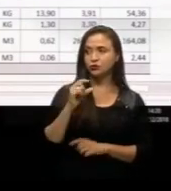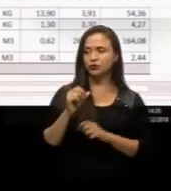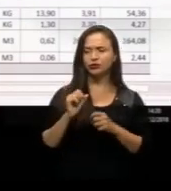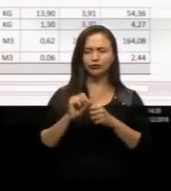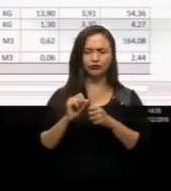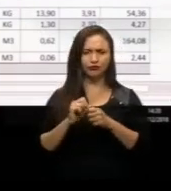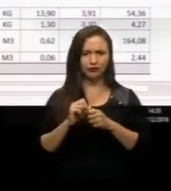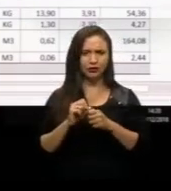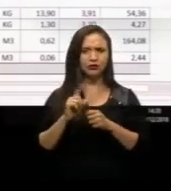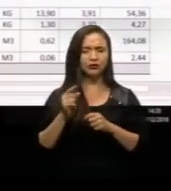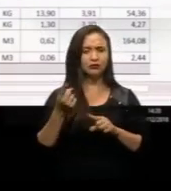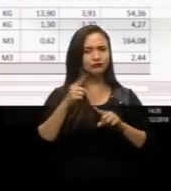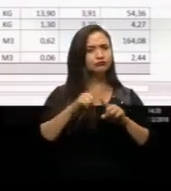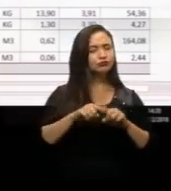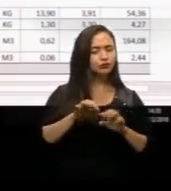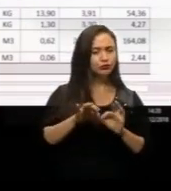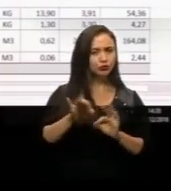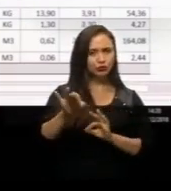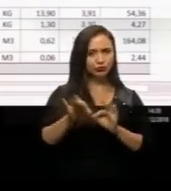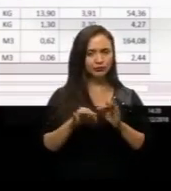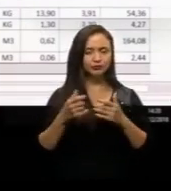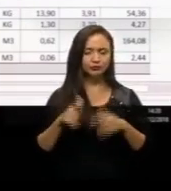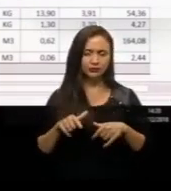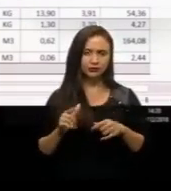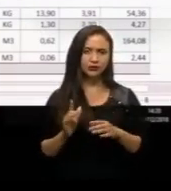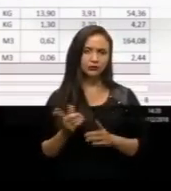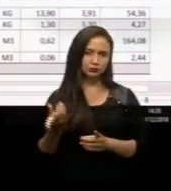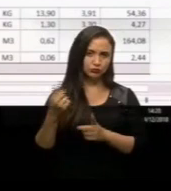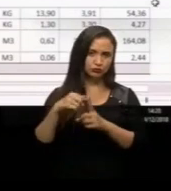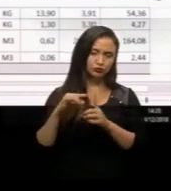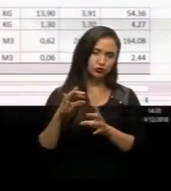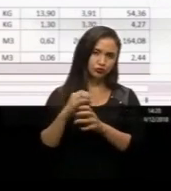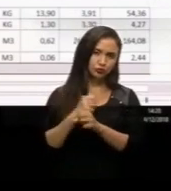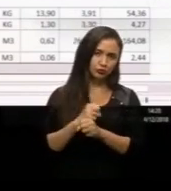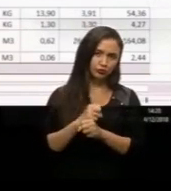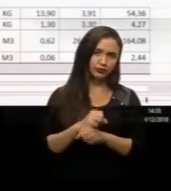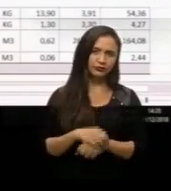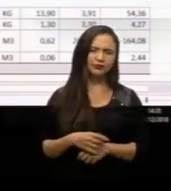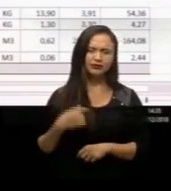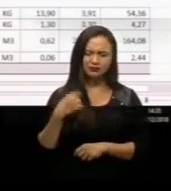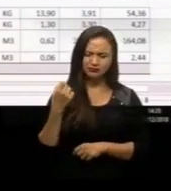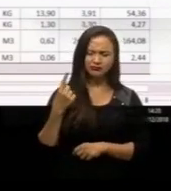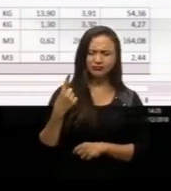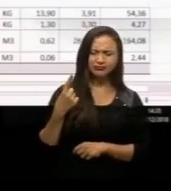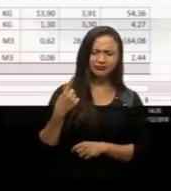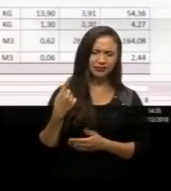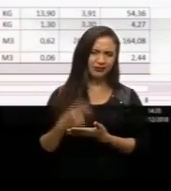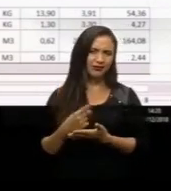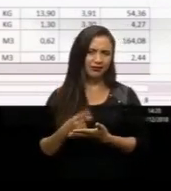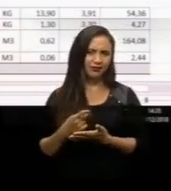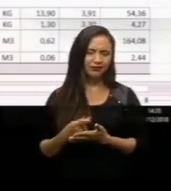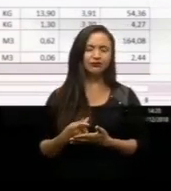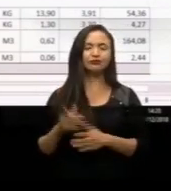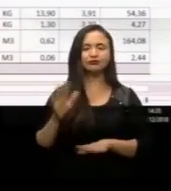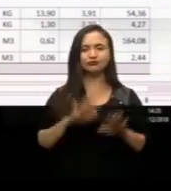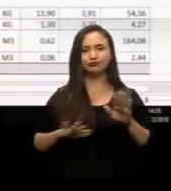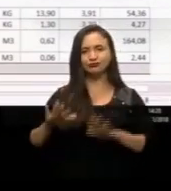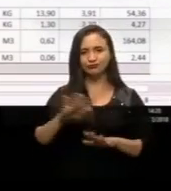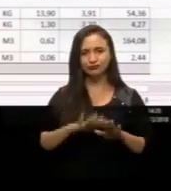estava multiplicando o comprimento. Na verdade, eu tenho que somar o comprimento. Estranhei que deu bastante, né? Então, daí a gente vai